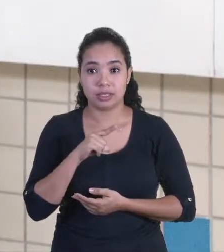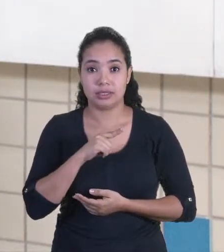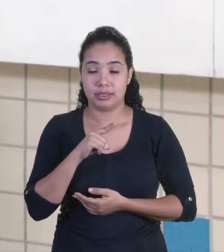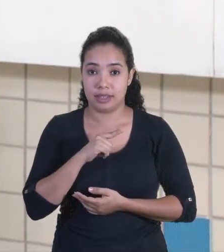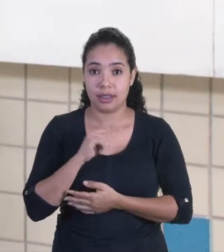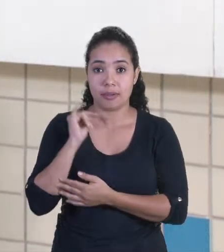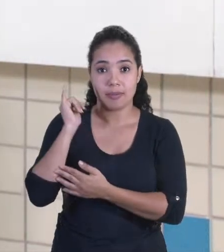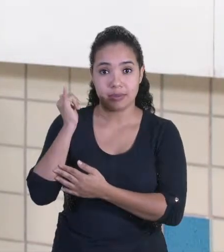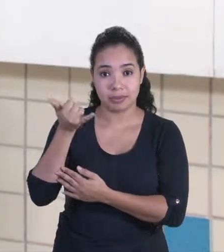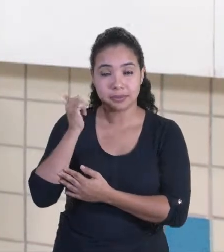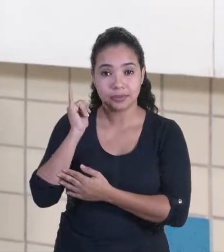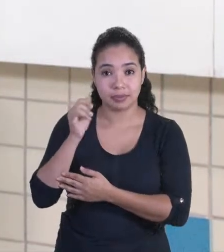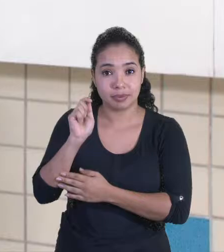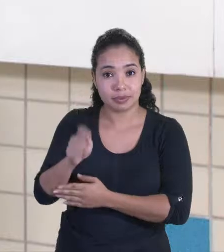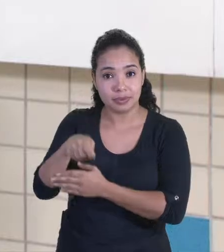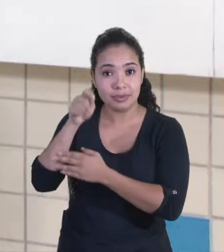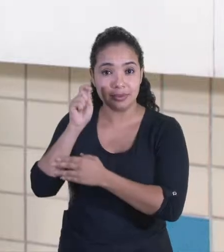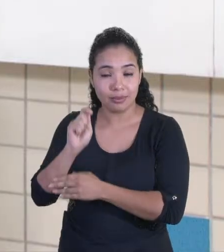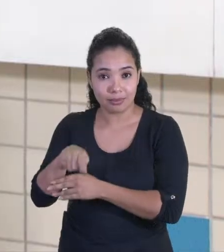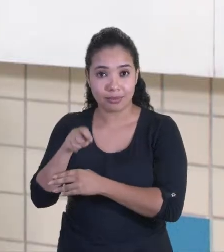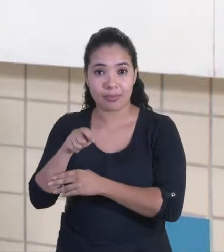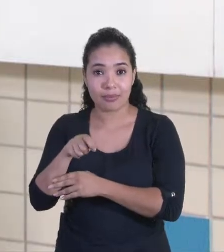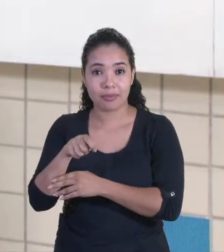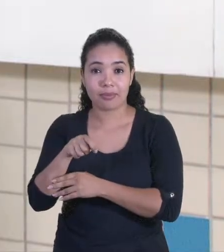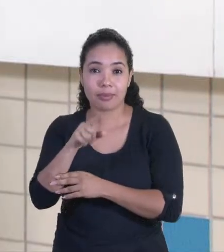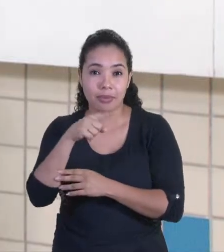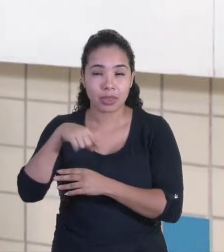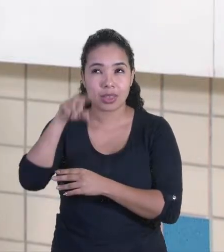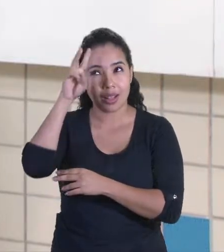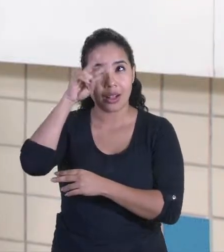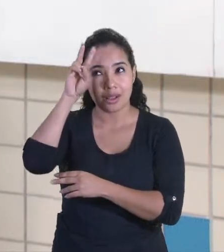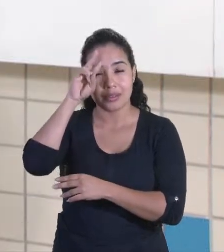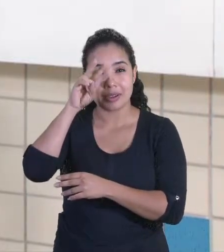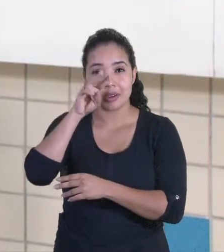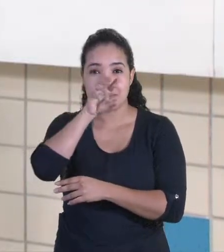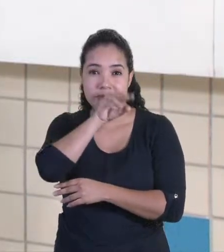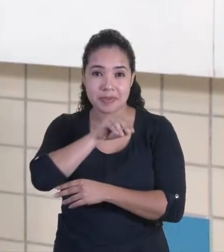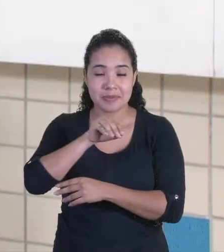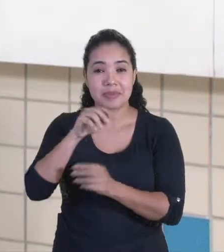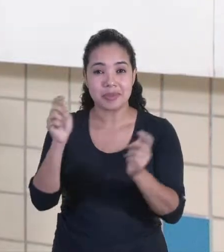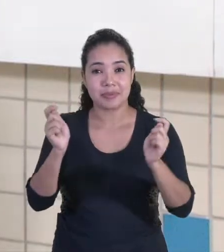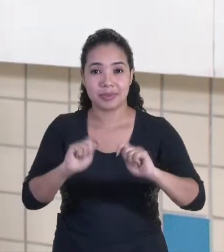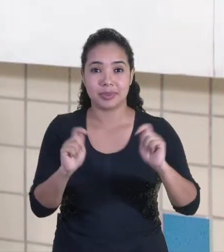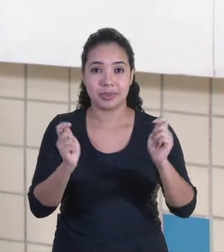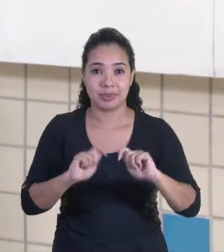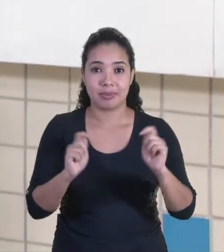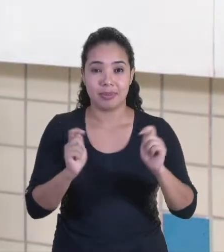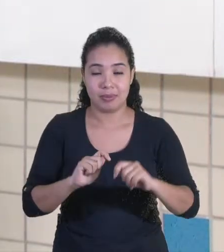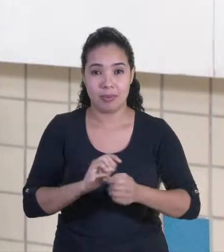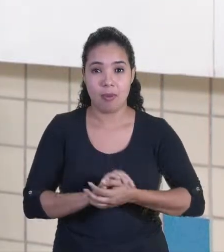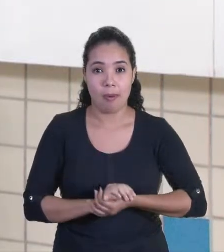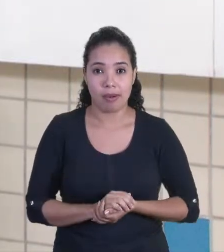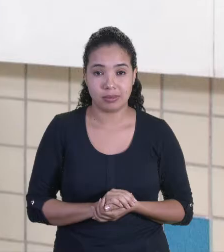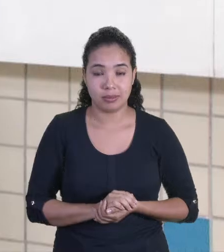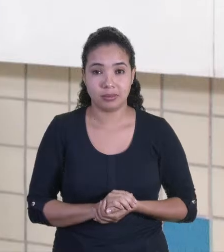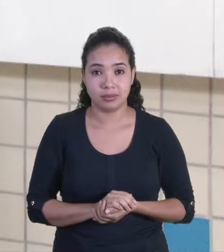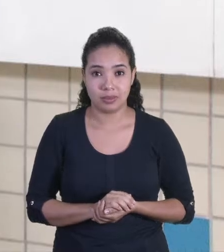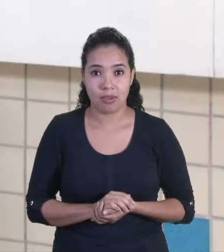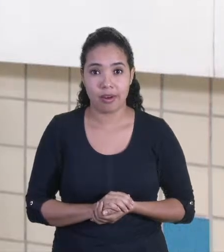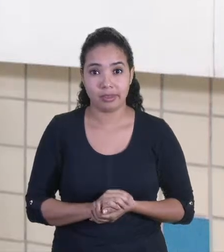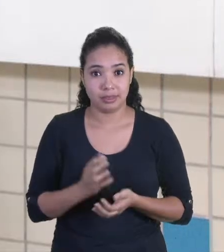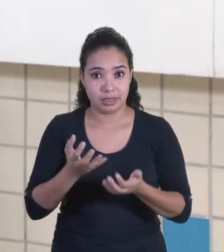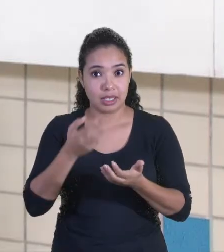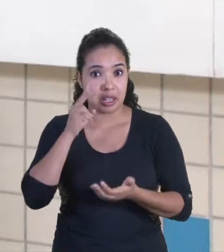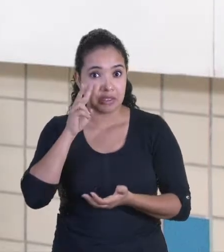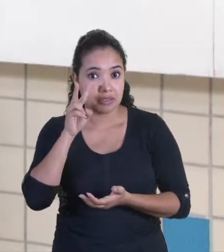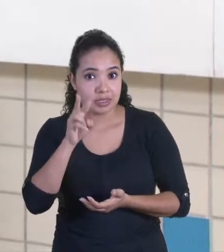fada na ponta da nossa língua e somos capazes de reproduzi-los sem termos um livro nas mãos. Querem